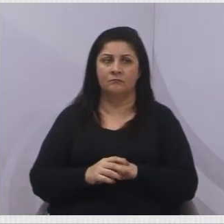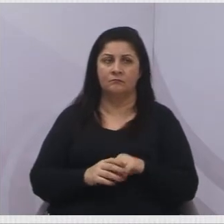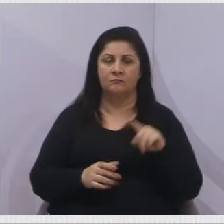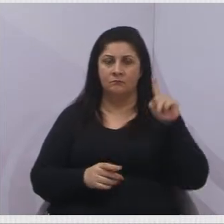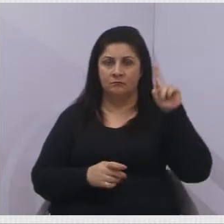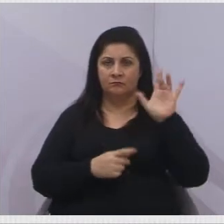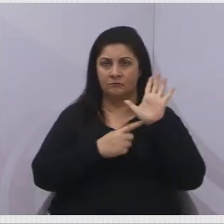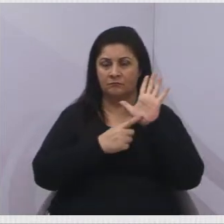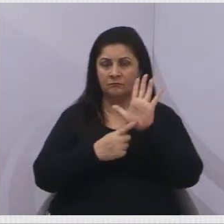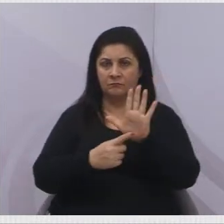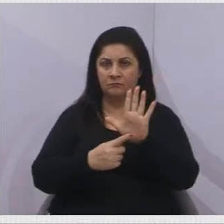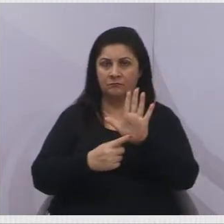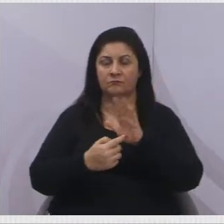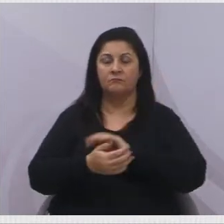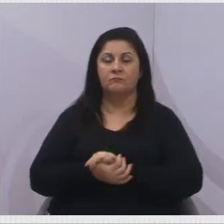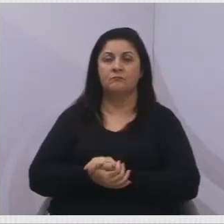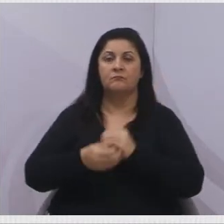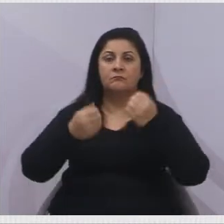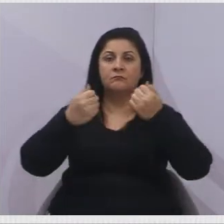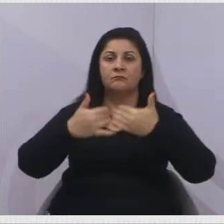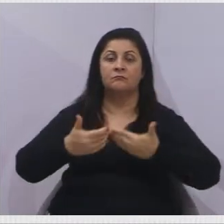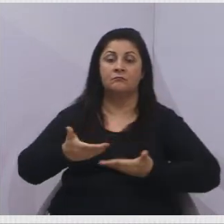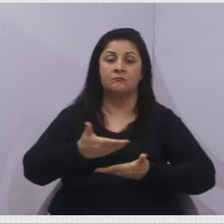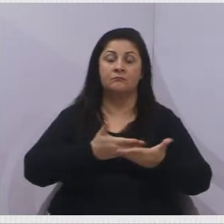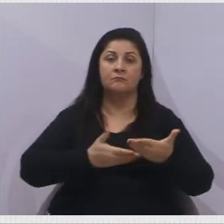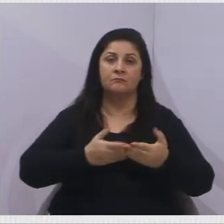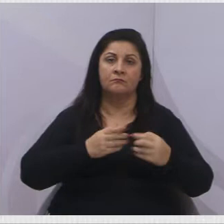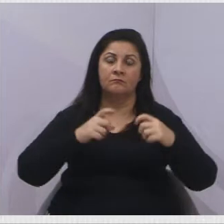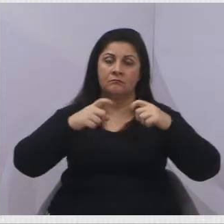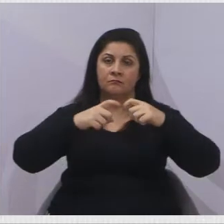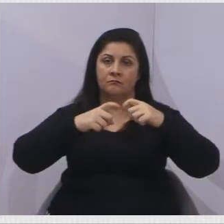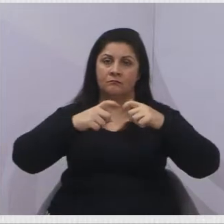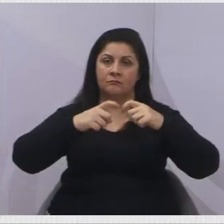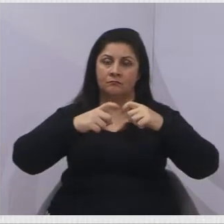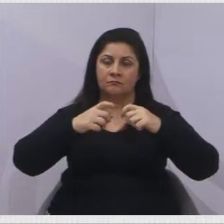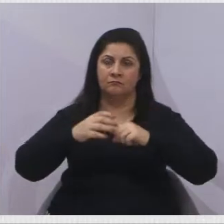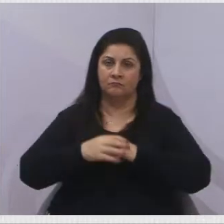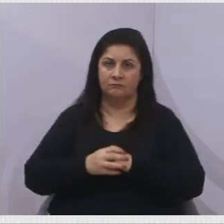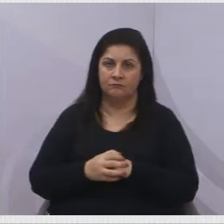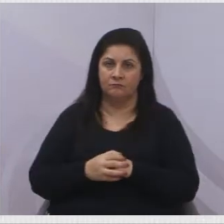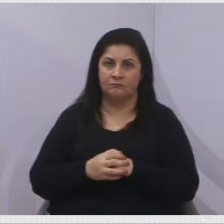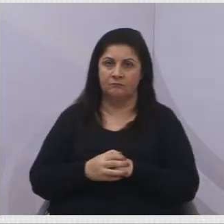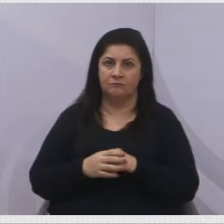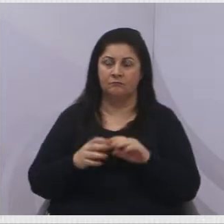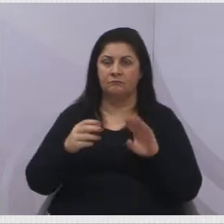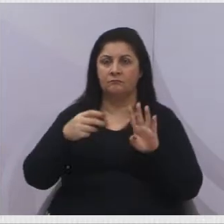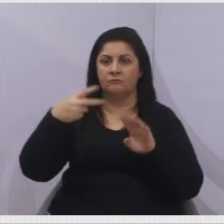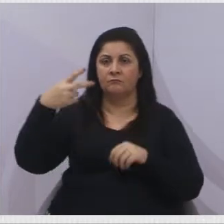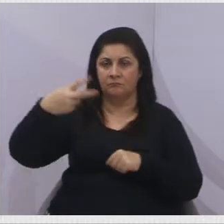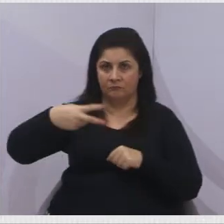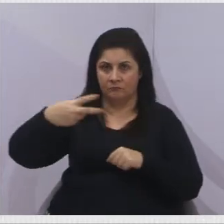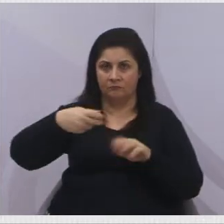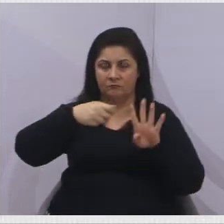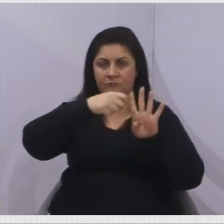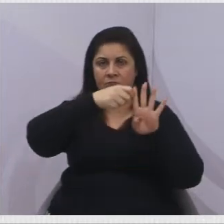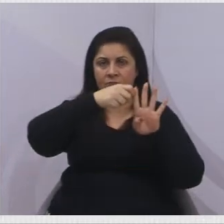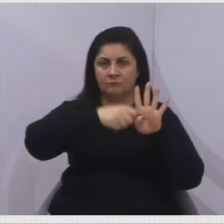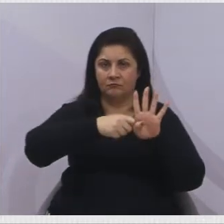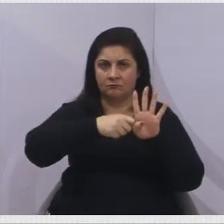quadro aponta os atendimentos médicos realizados no segundo quadrimestre de 2020